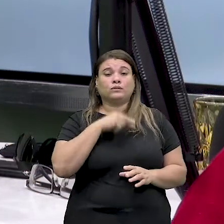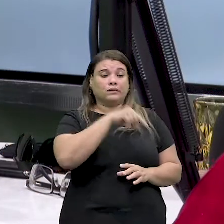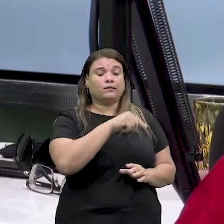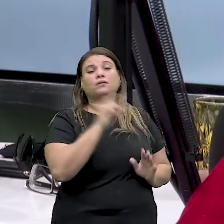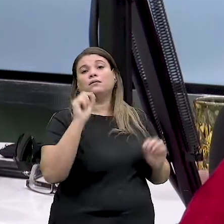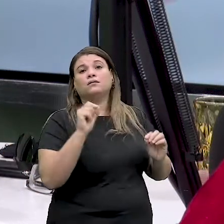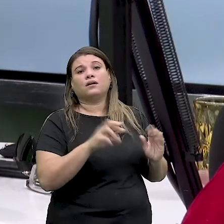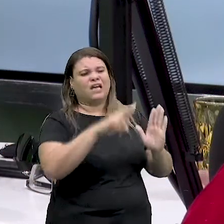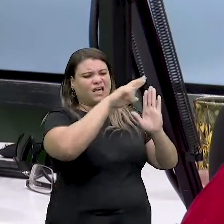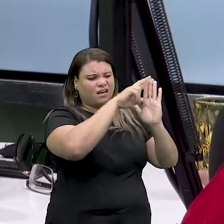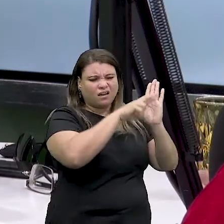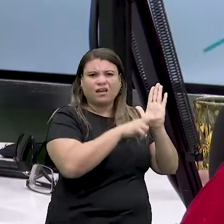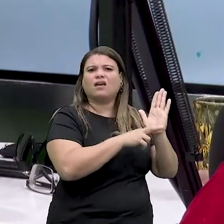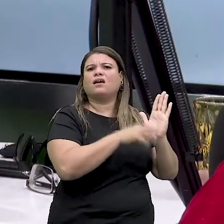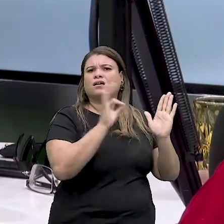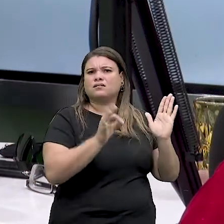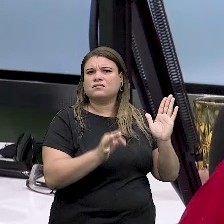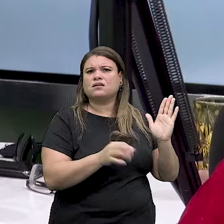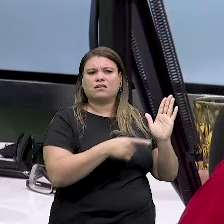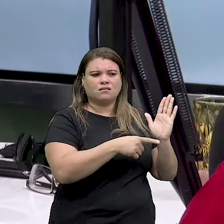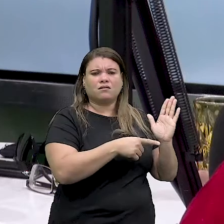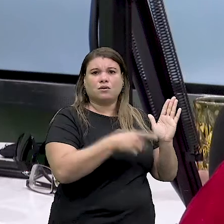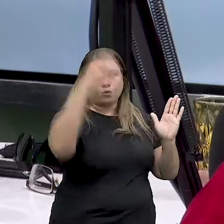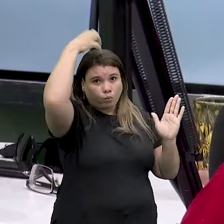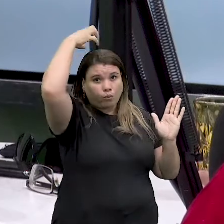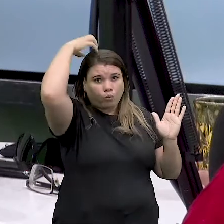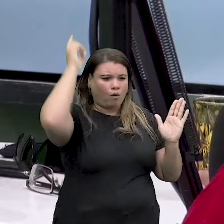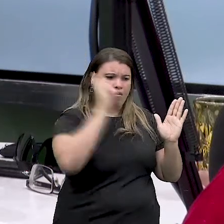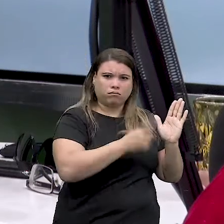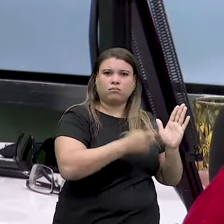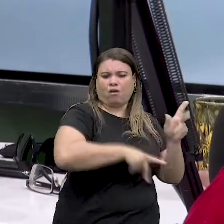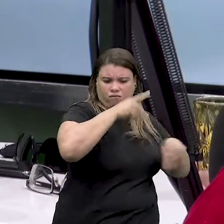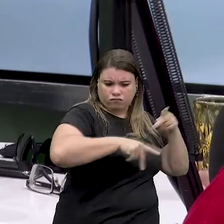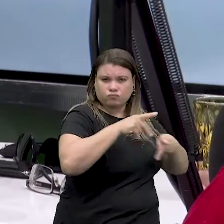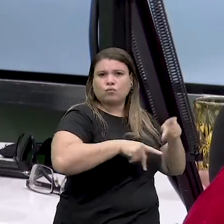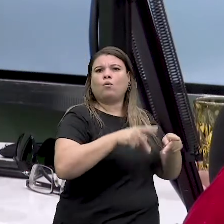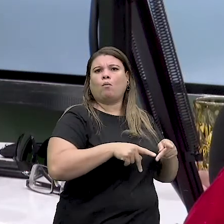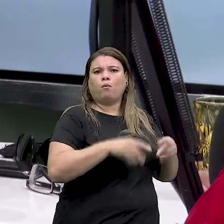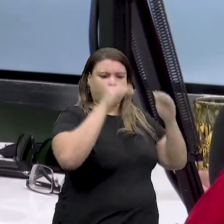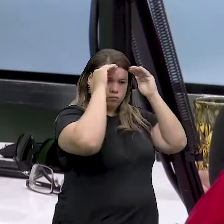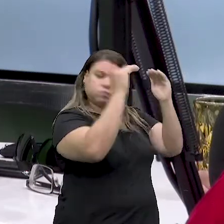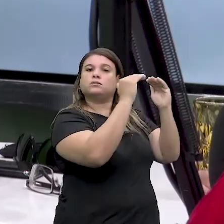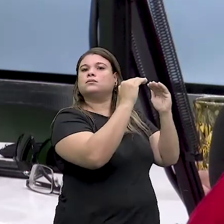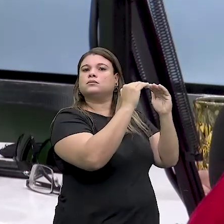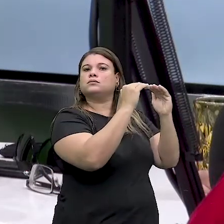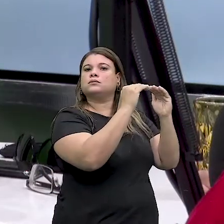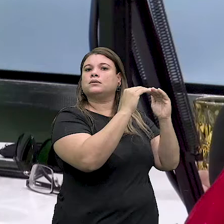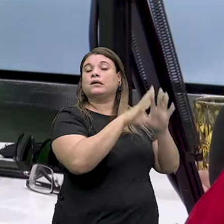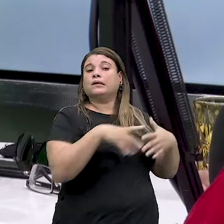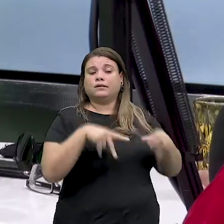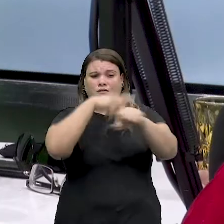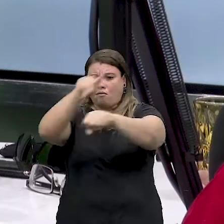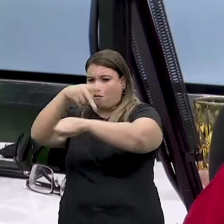regras fossem difundidas entre outros países, facilitava o comércio, né? E as nações